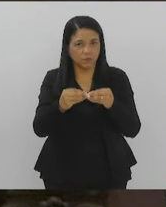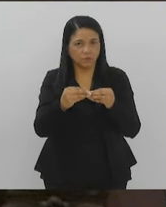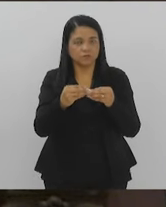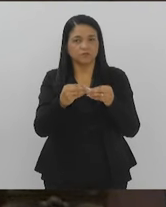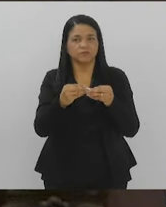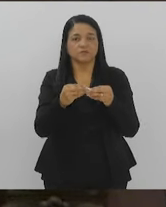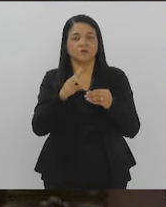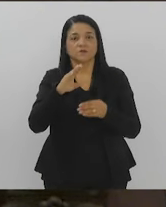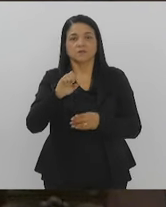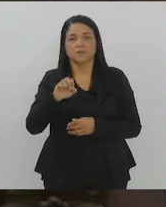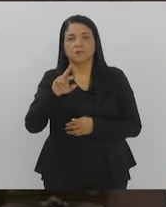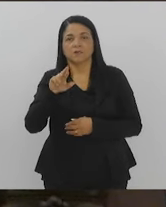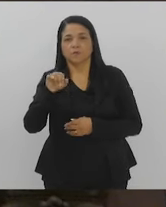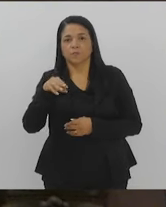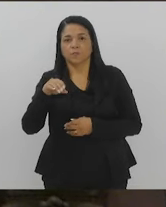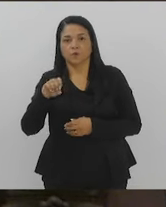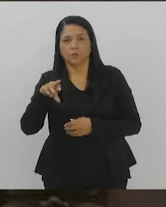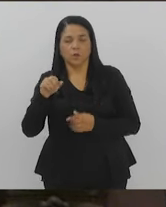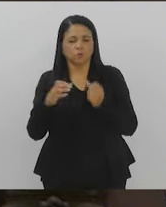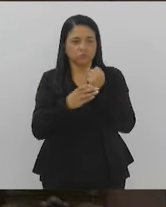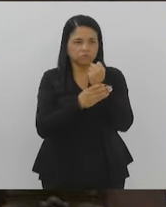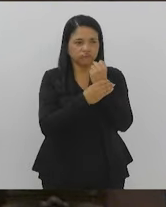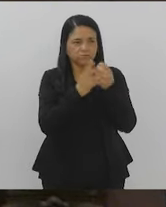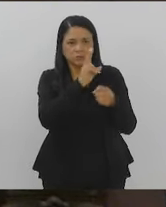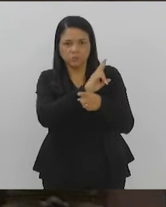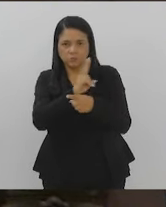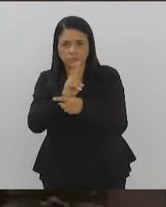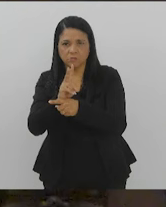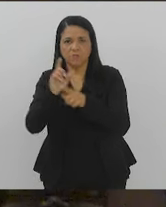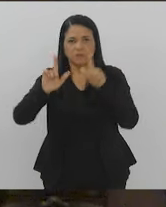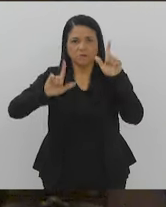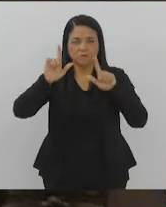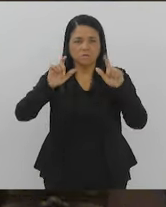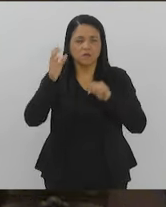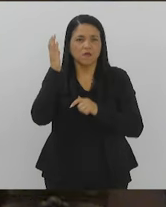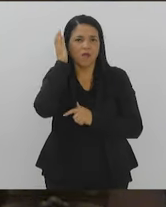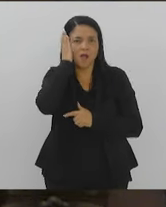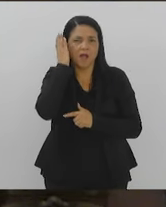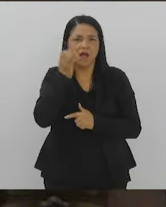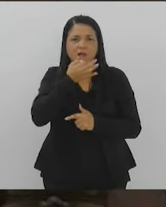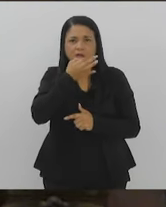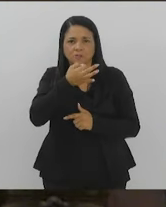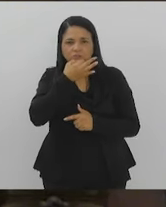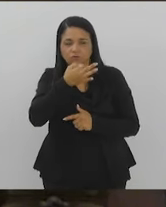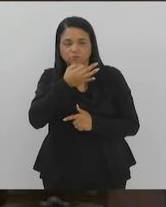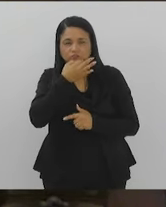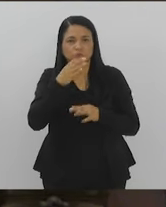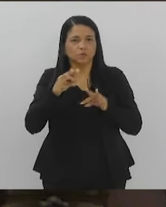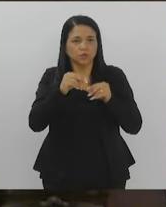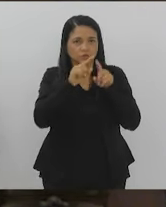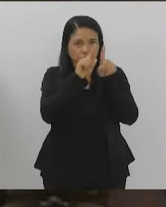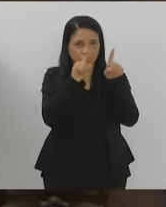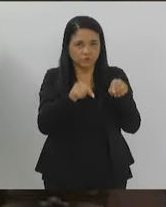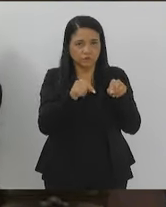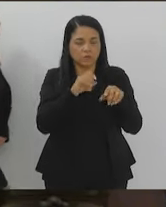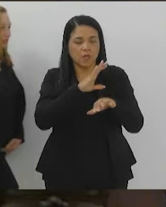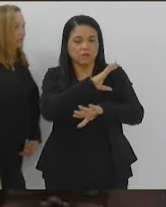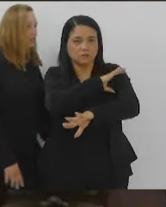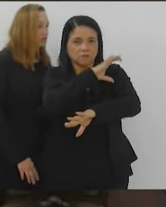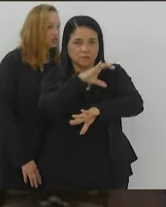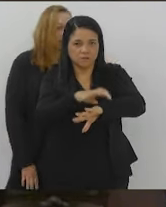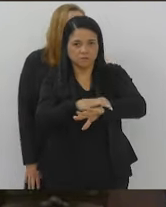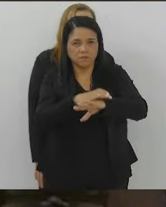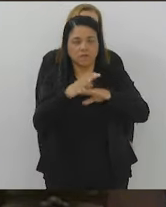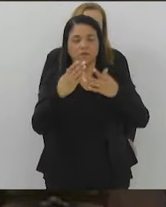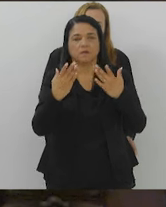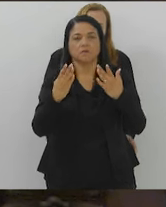desta casa, segurança, TV, rádio, todos os funcionários da Assembleia Legislativa